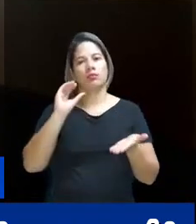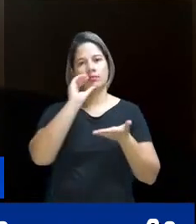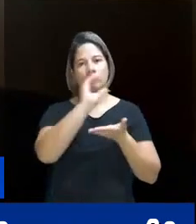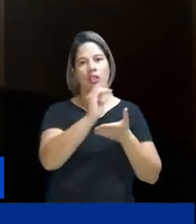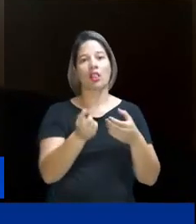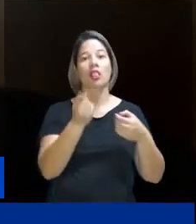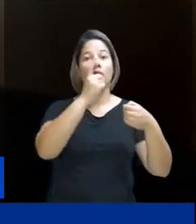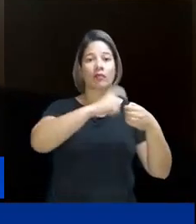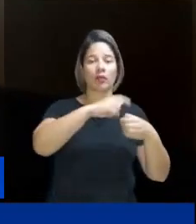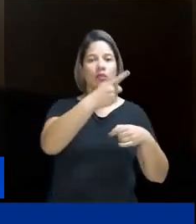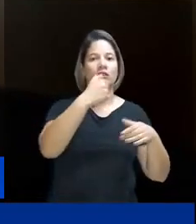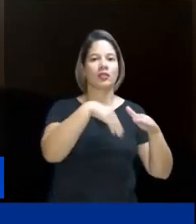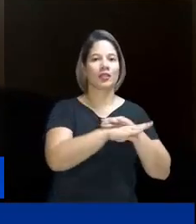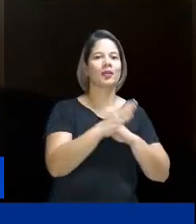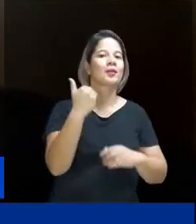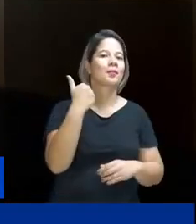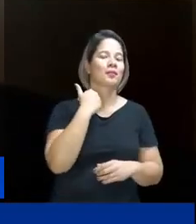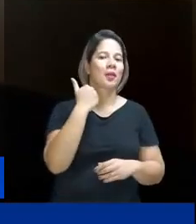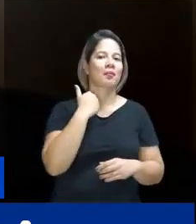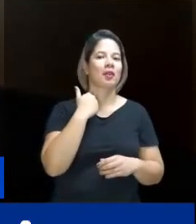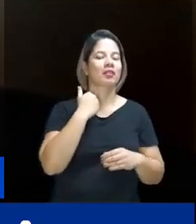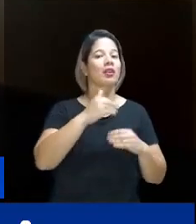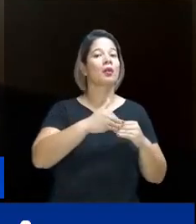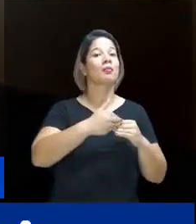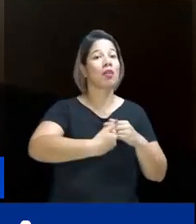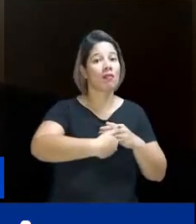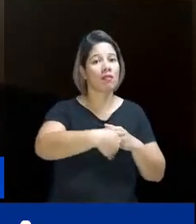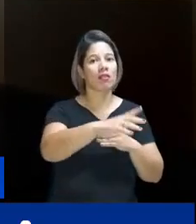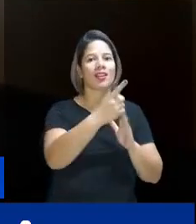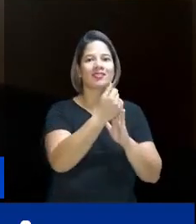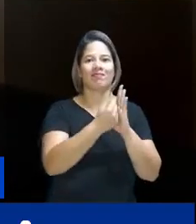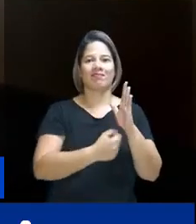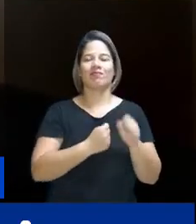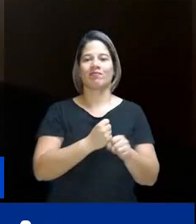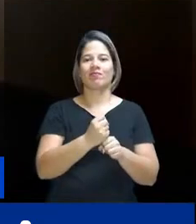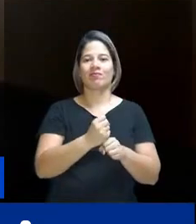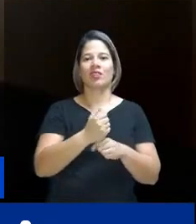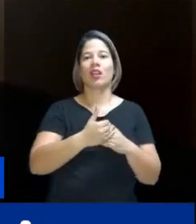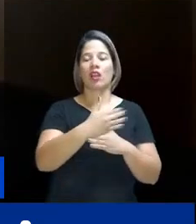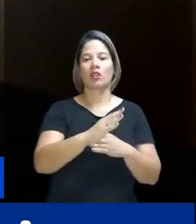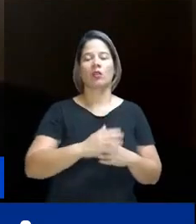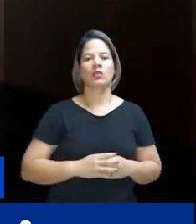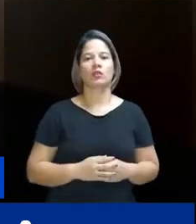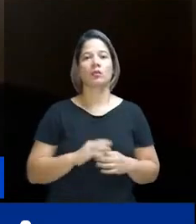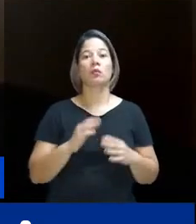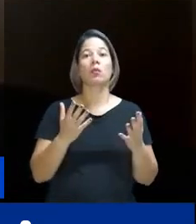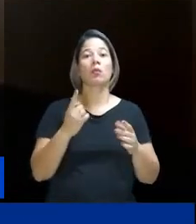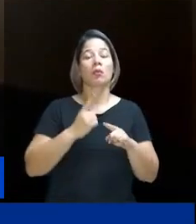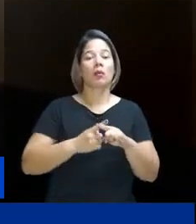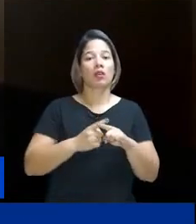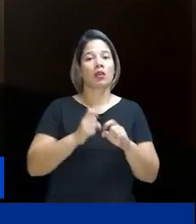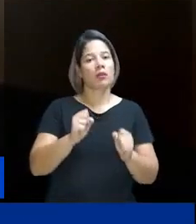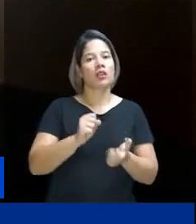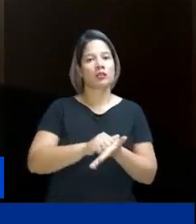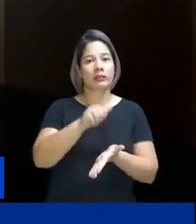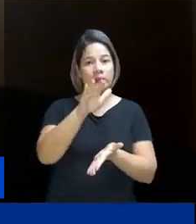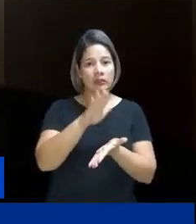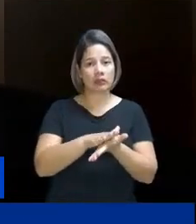no exercício financeiro subsequente e para o mesmo objetivo, sob pena de acréscimo de